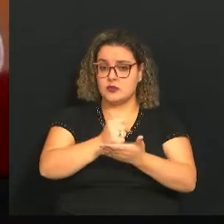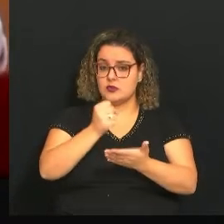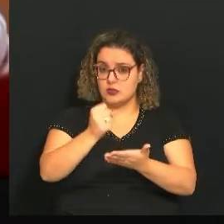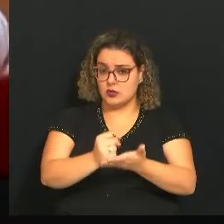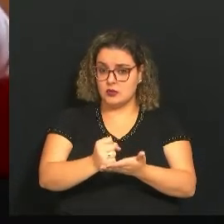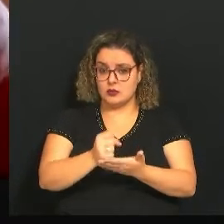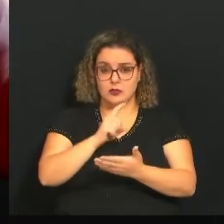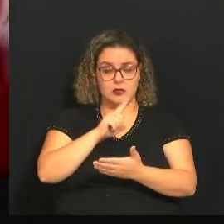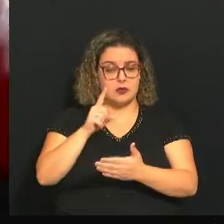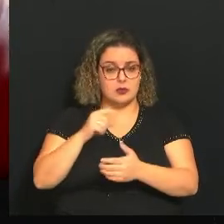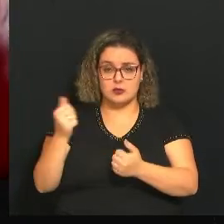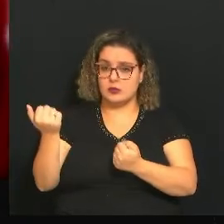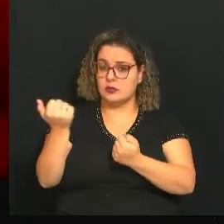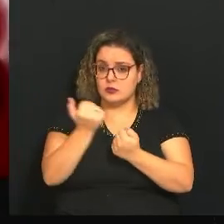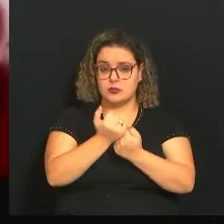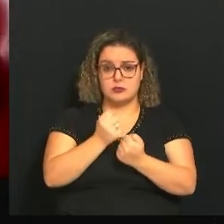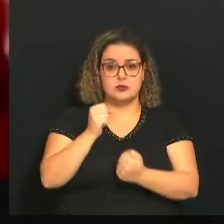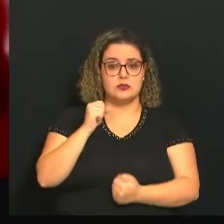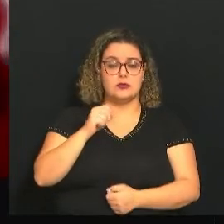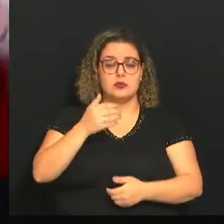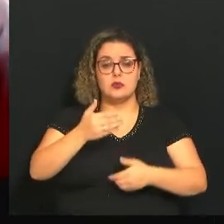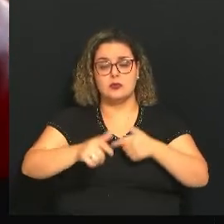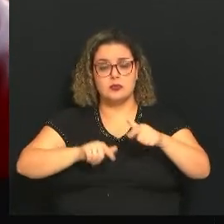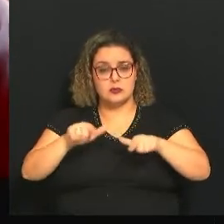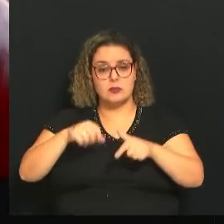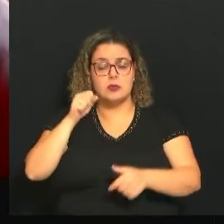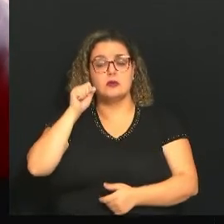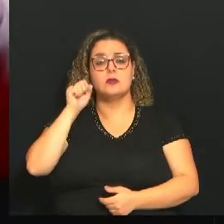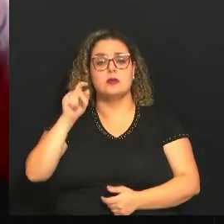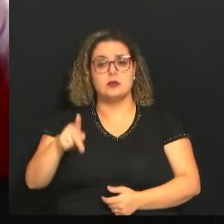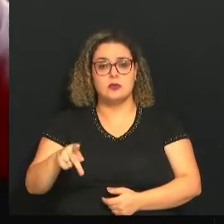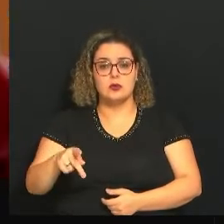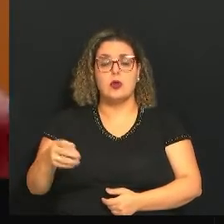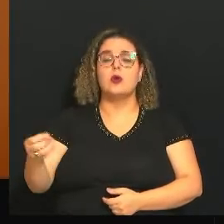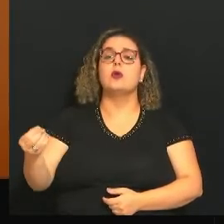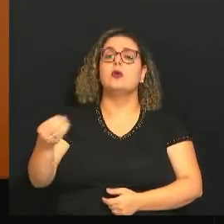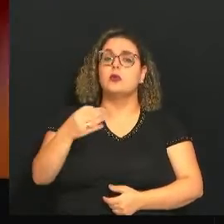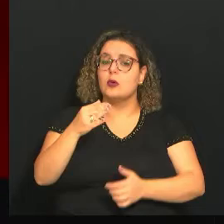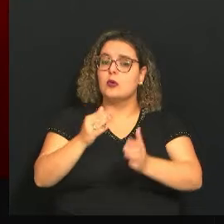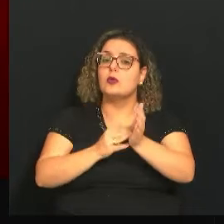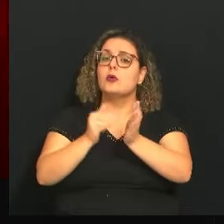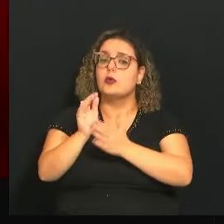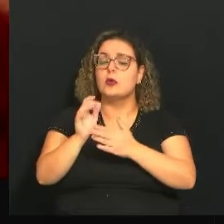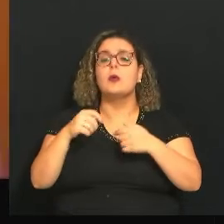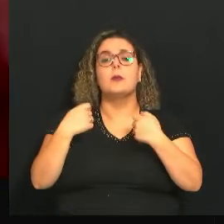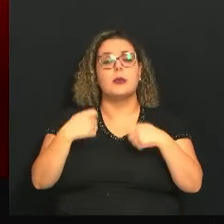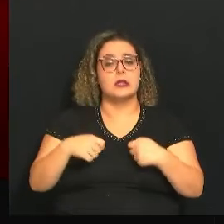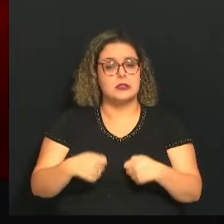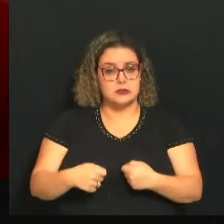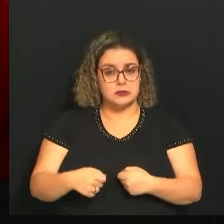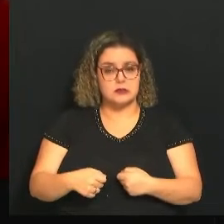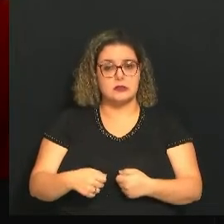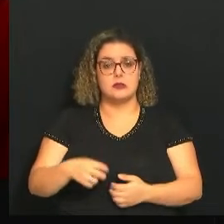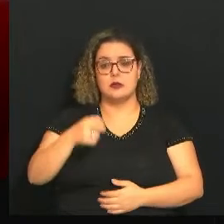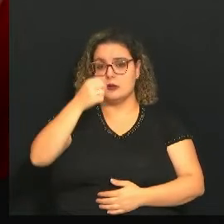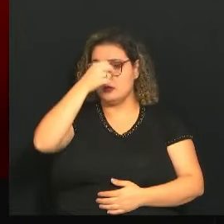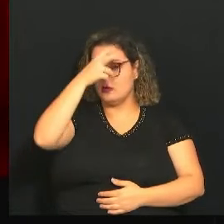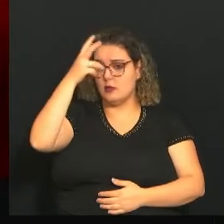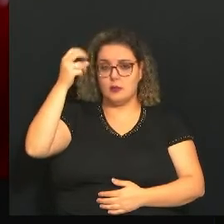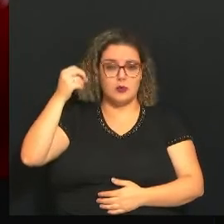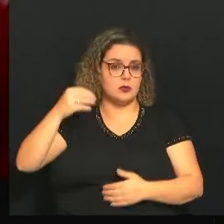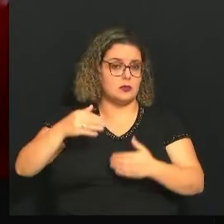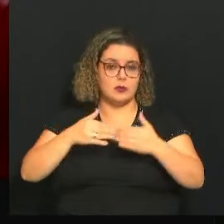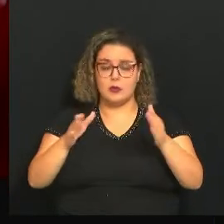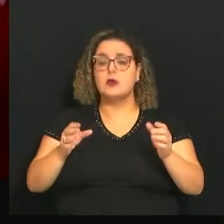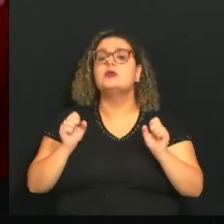os servidores que estão aposentando. É necessário novos concursos públicos. A Prefeitura de Campinas não abriu, já pode abrir